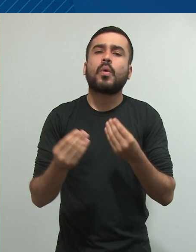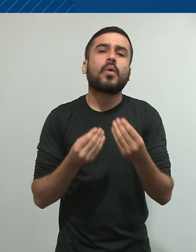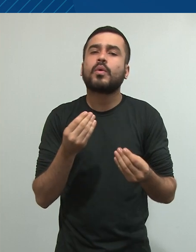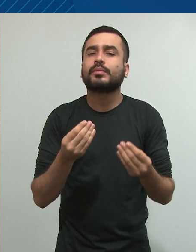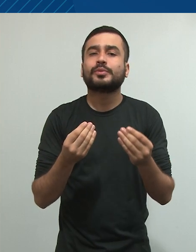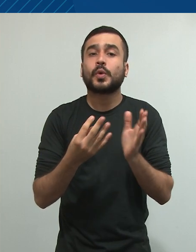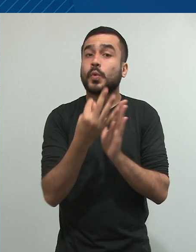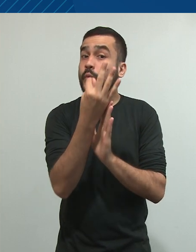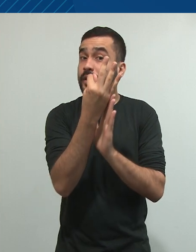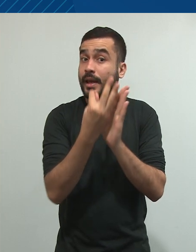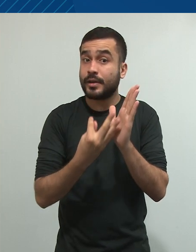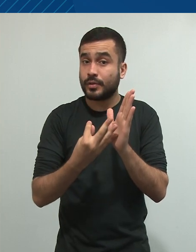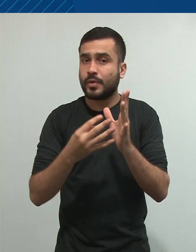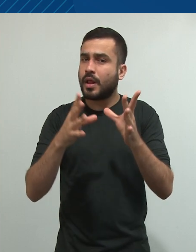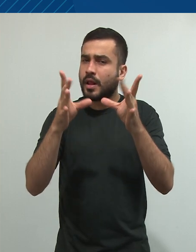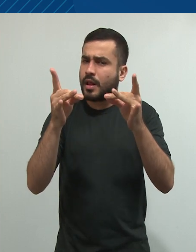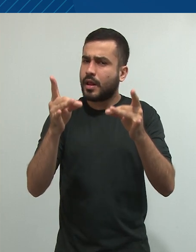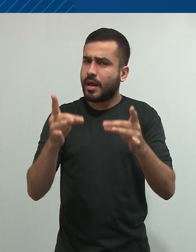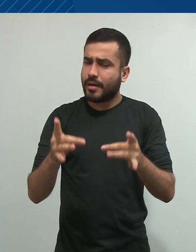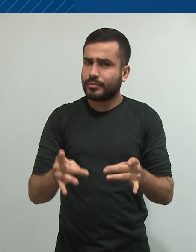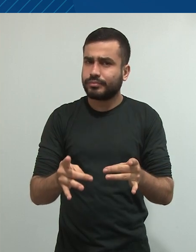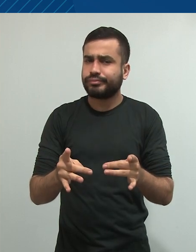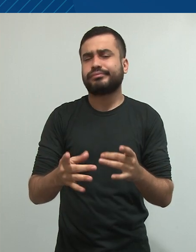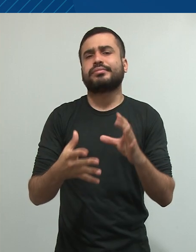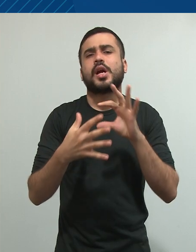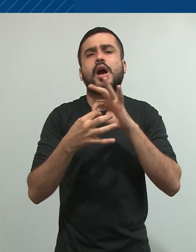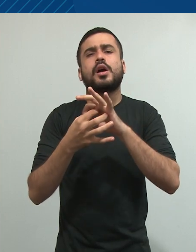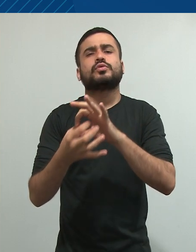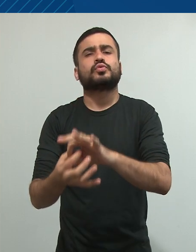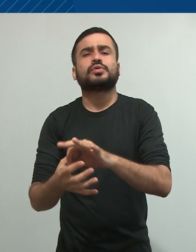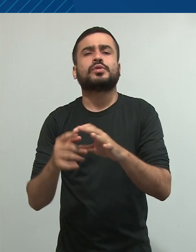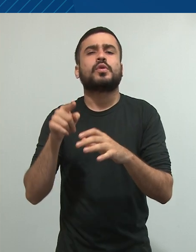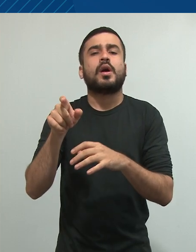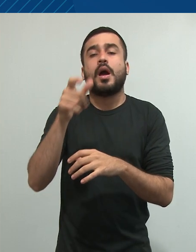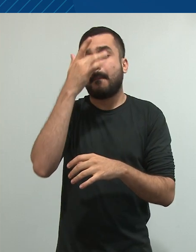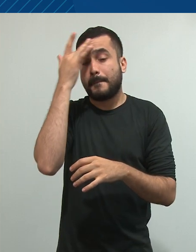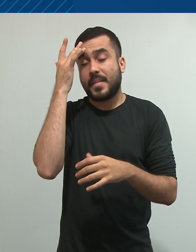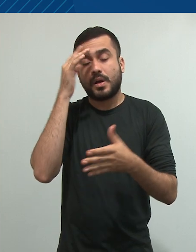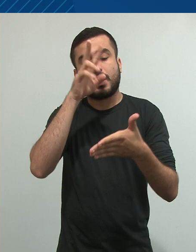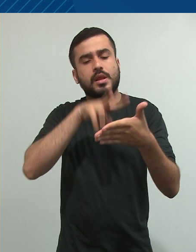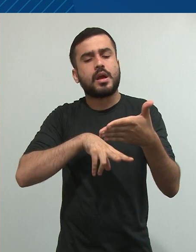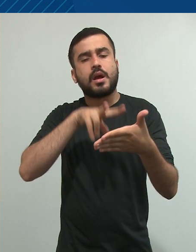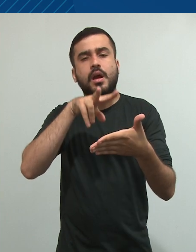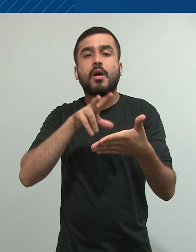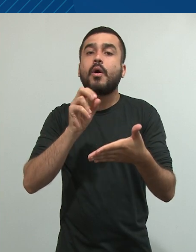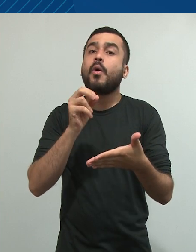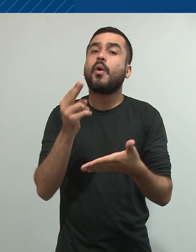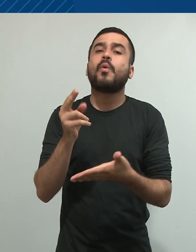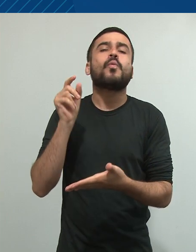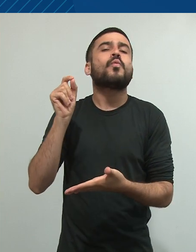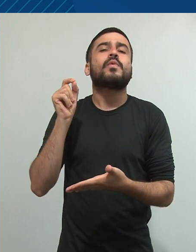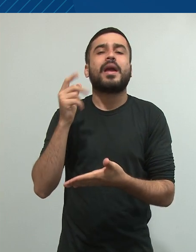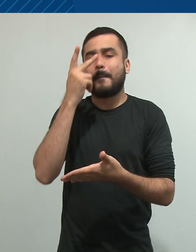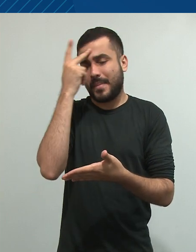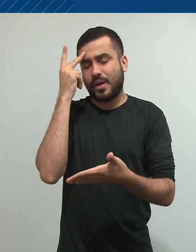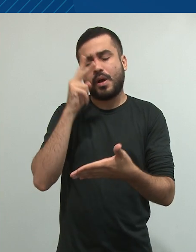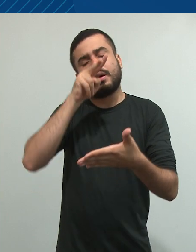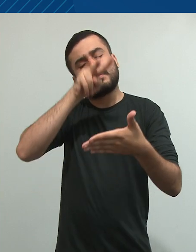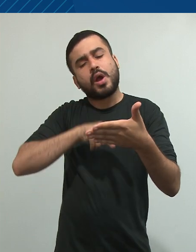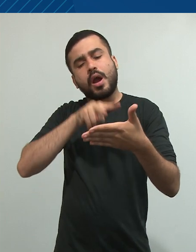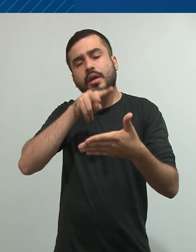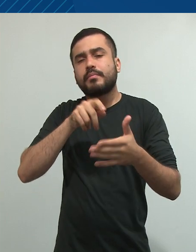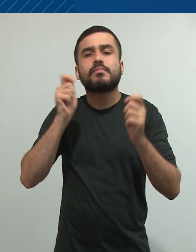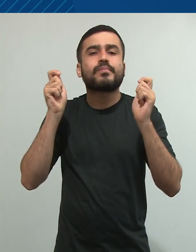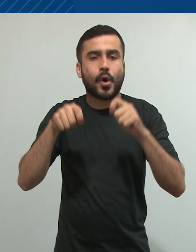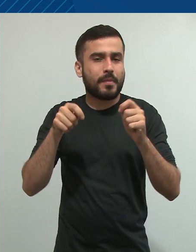texto descritivo situa o leitor ou o que o leitor pode perceber a partir